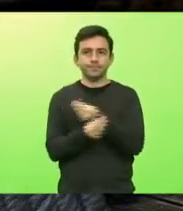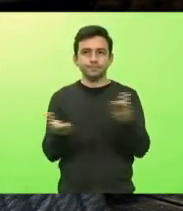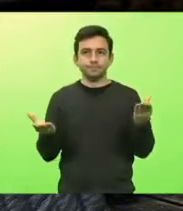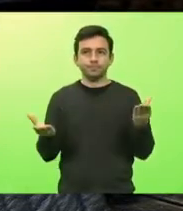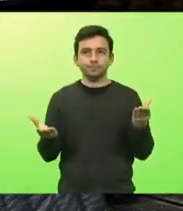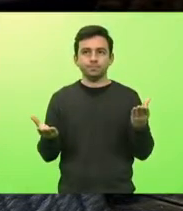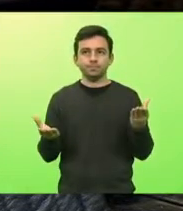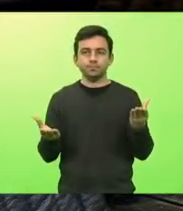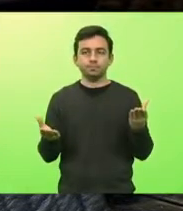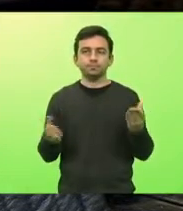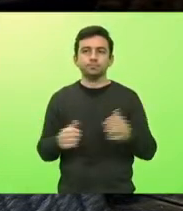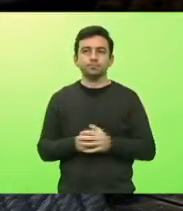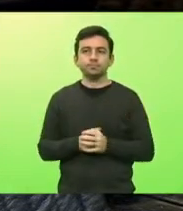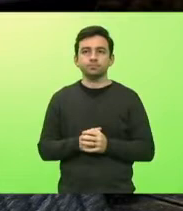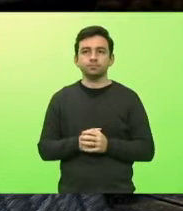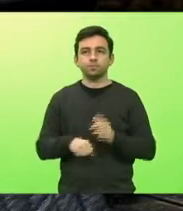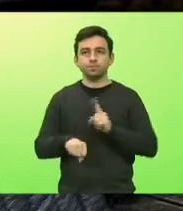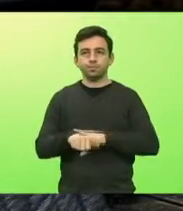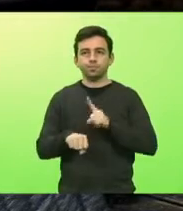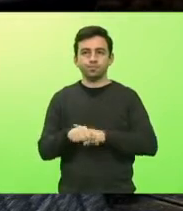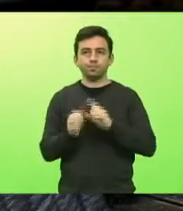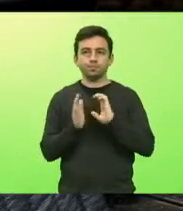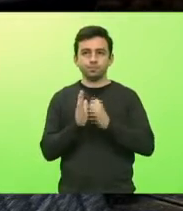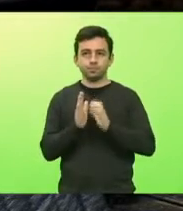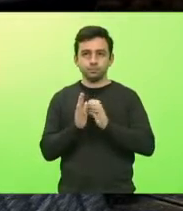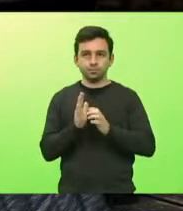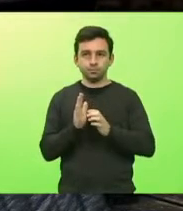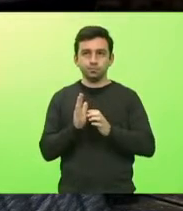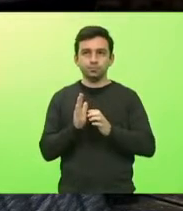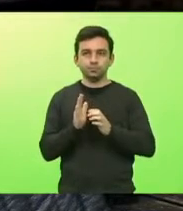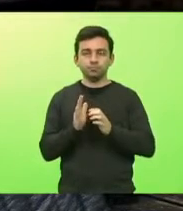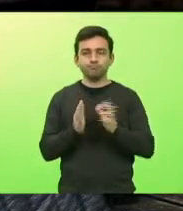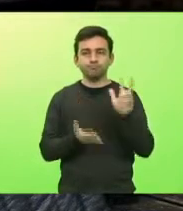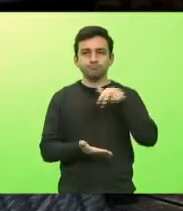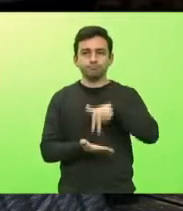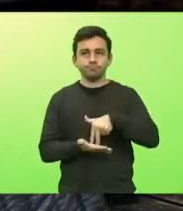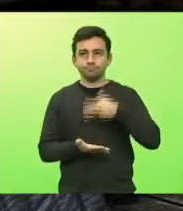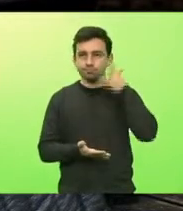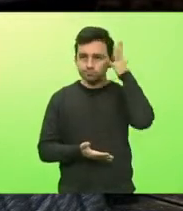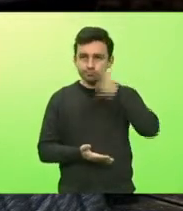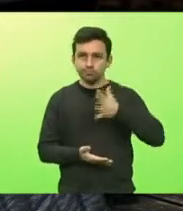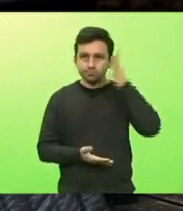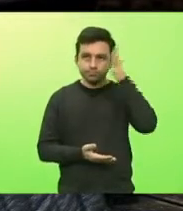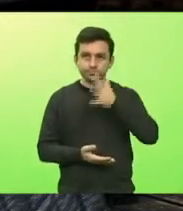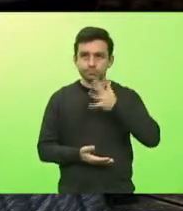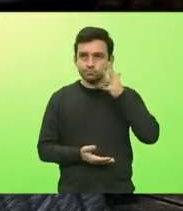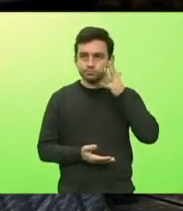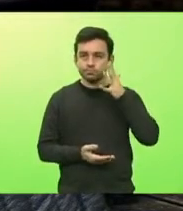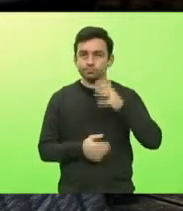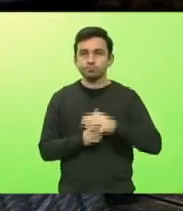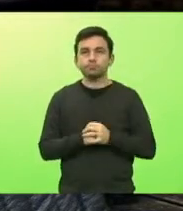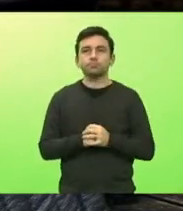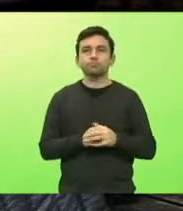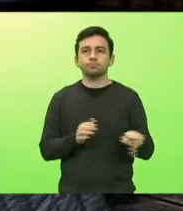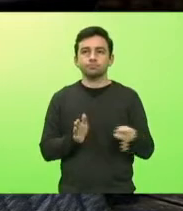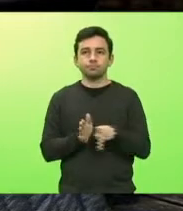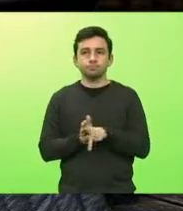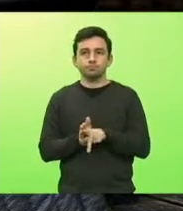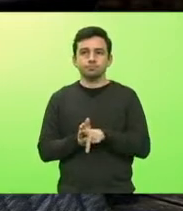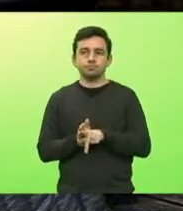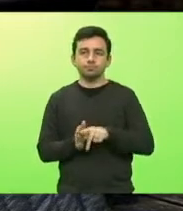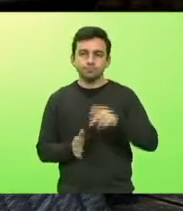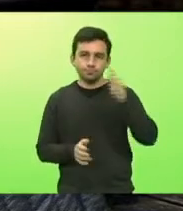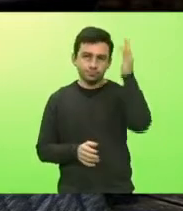Grande expediente. Neste horário destinado aos partidos políticos ocuparam a tribuna dos senhores deputados. Milton Alves, Bloco Social Democrático, Fabiano da Luz,